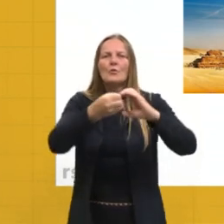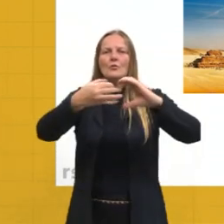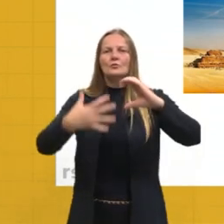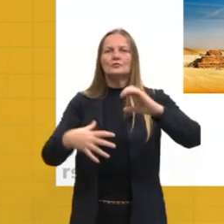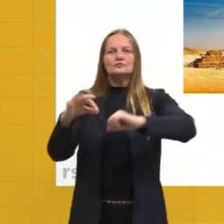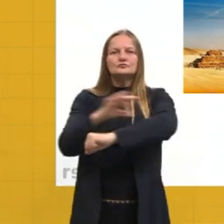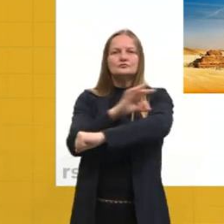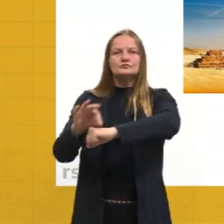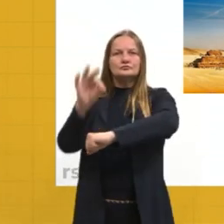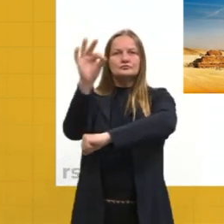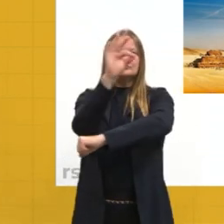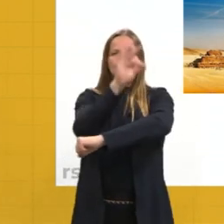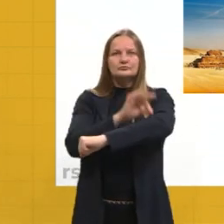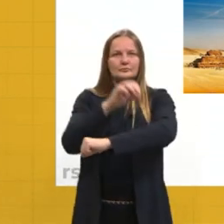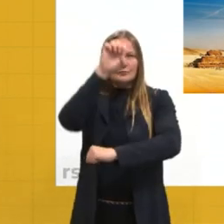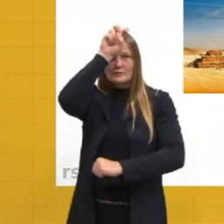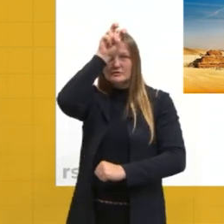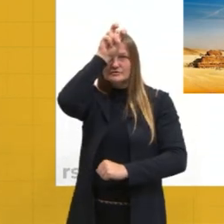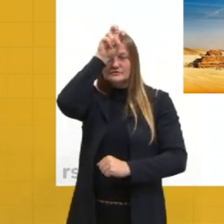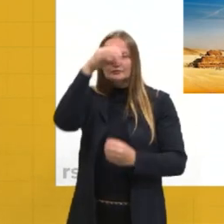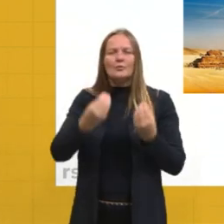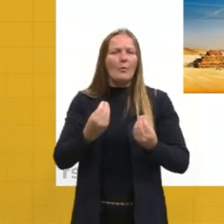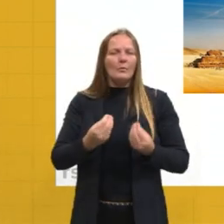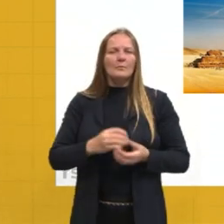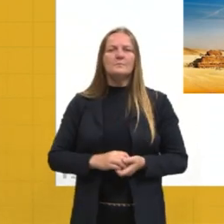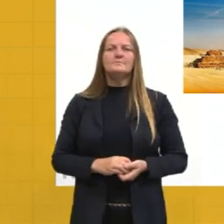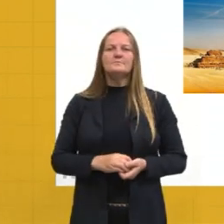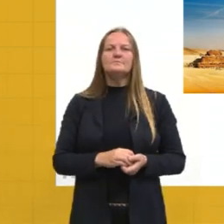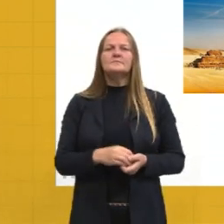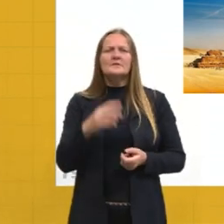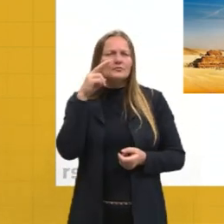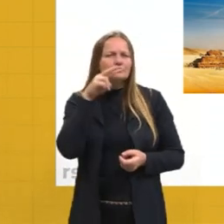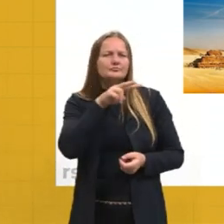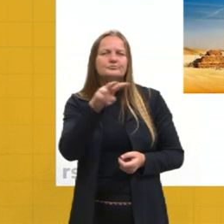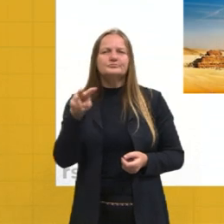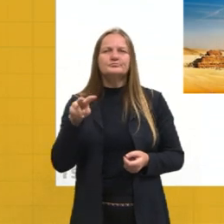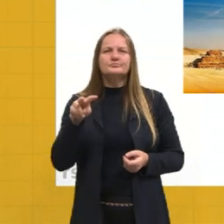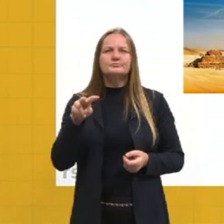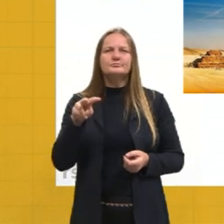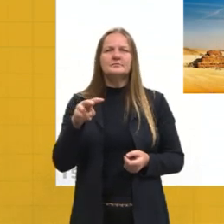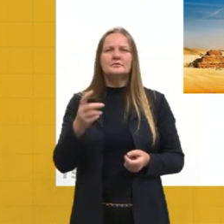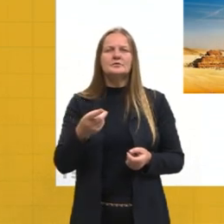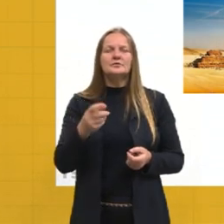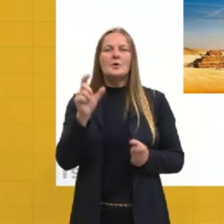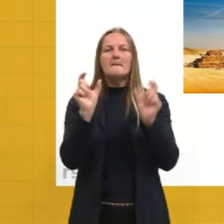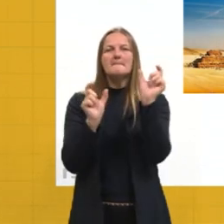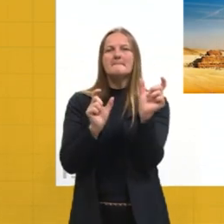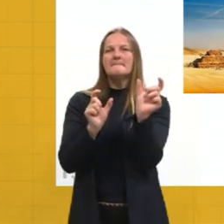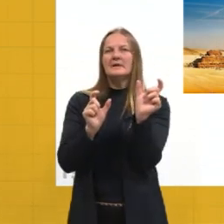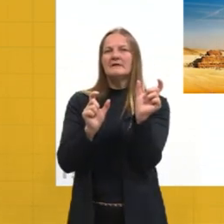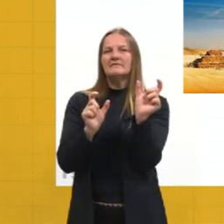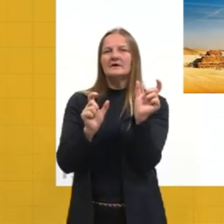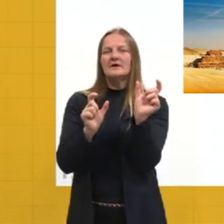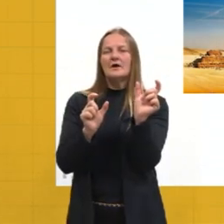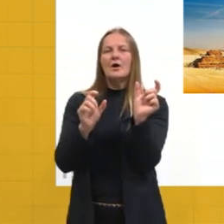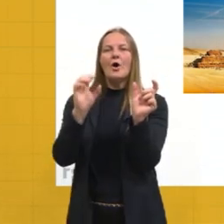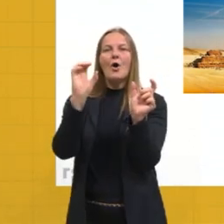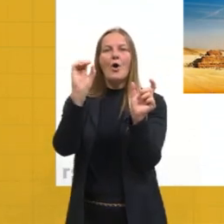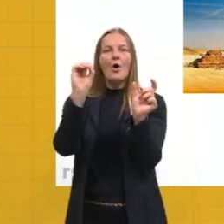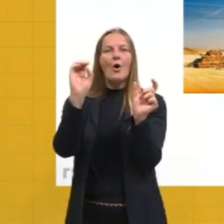arquitetônicas do Egito tá a gente já ouviu falar tem um termo aí que que é muito recorrente que obras faraônicas